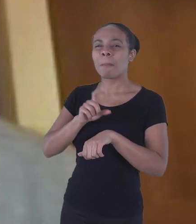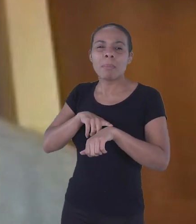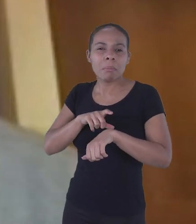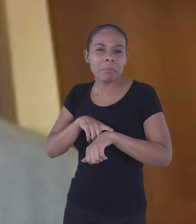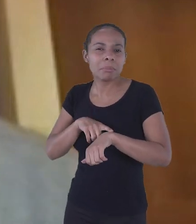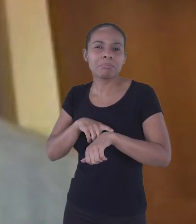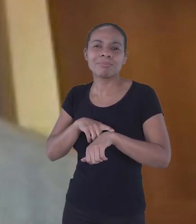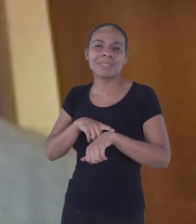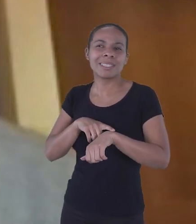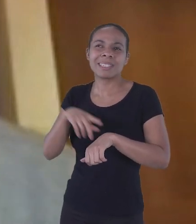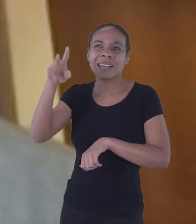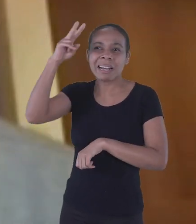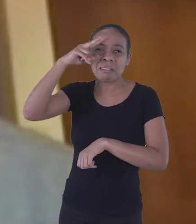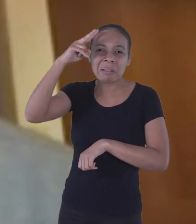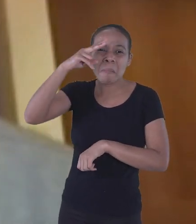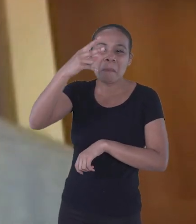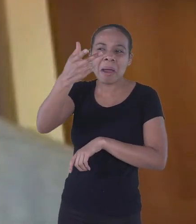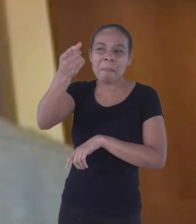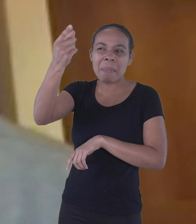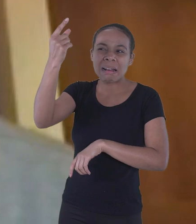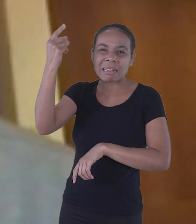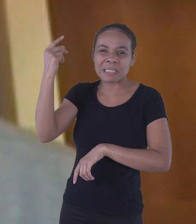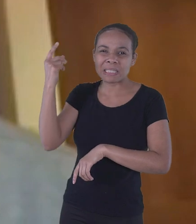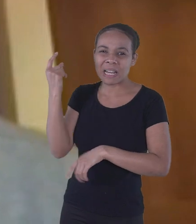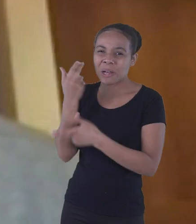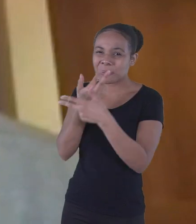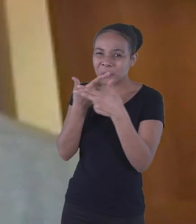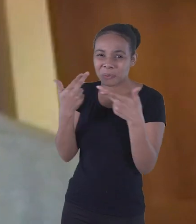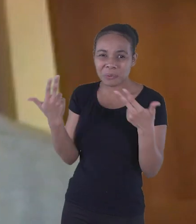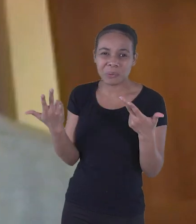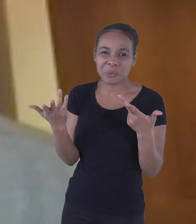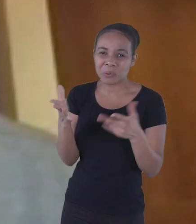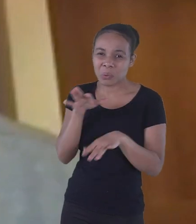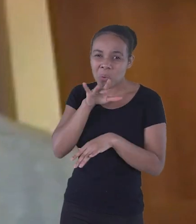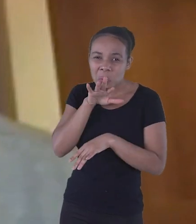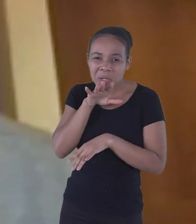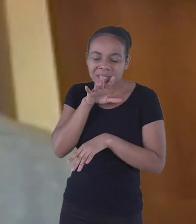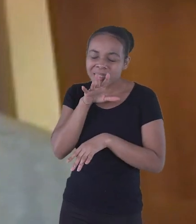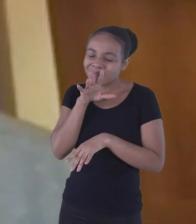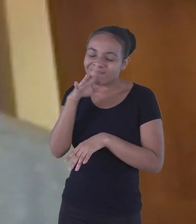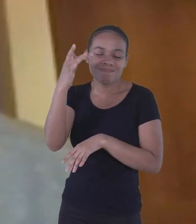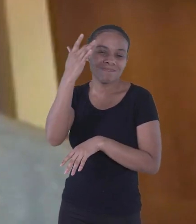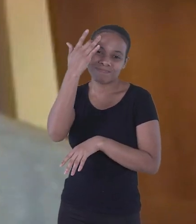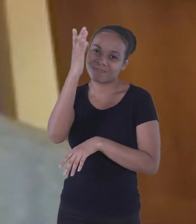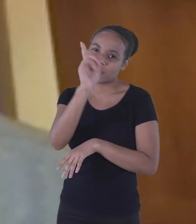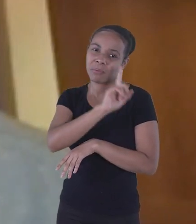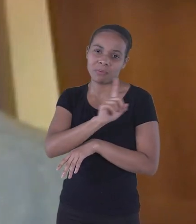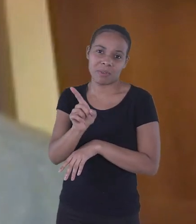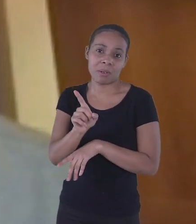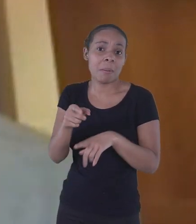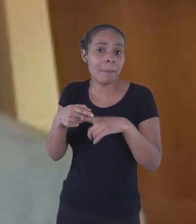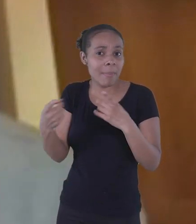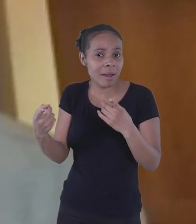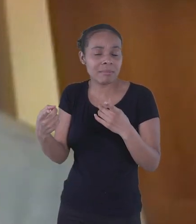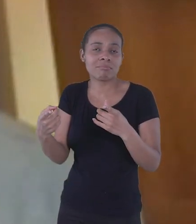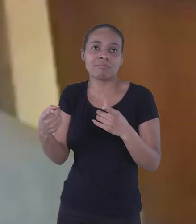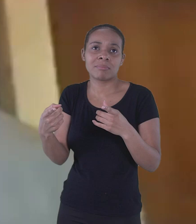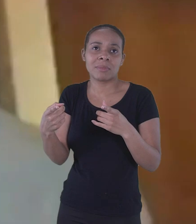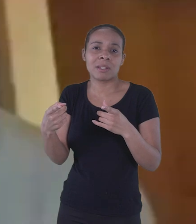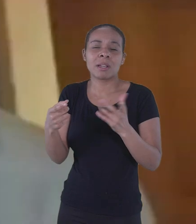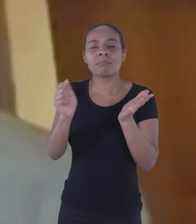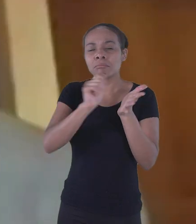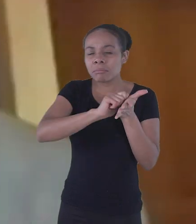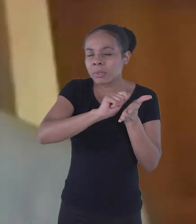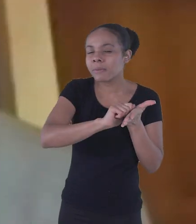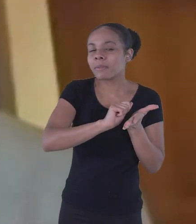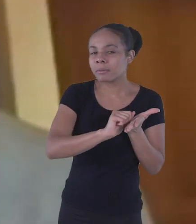mas a maior parte do tempo foi uma descompressão